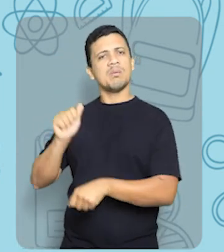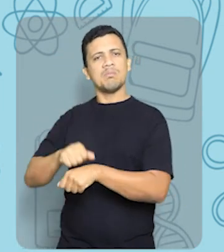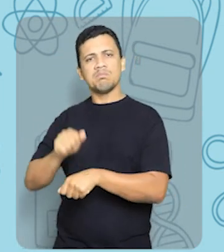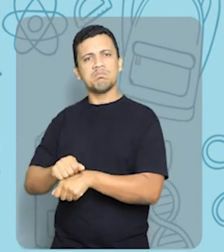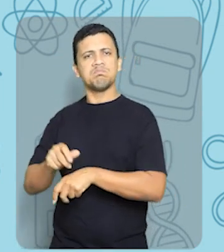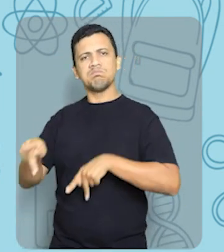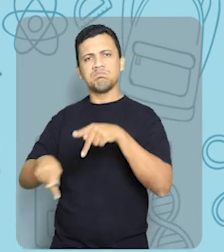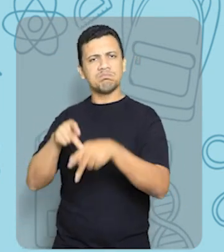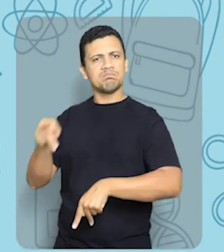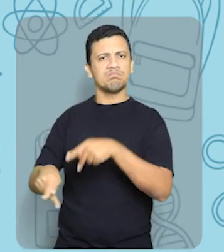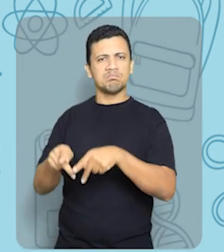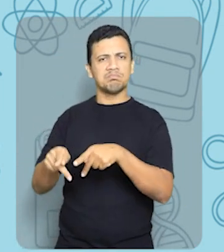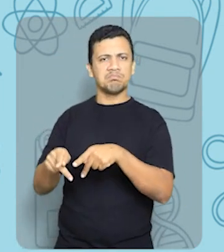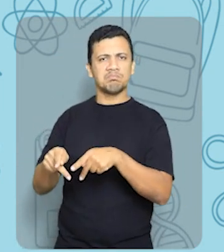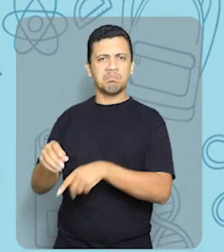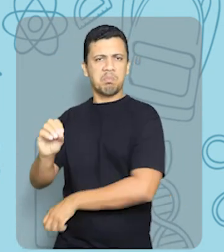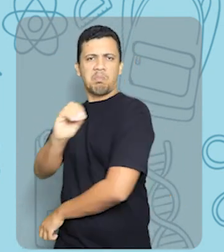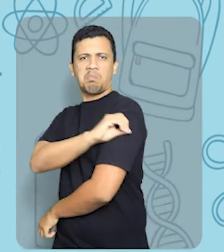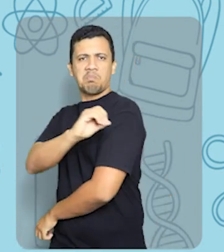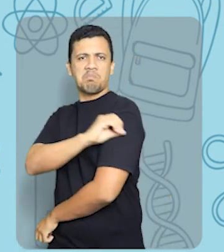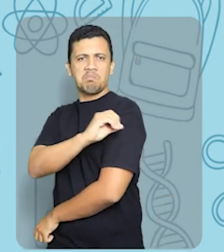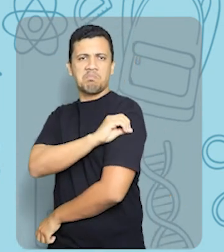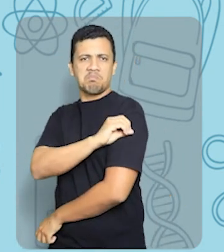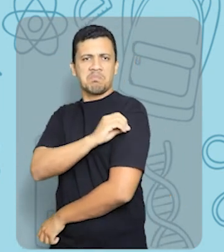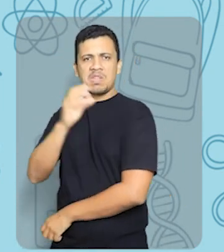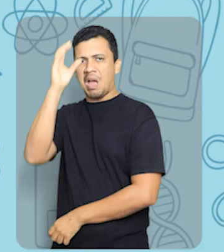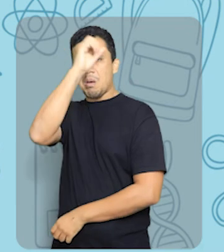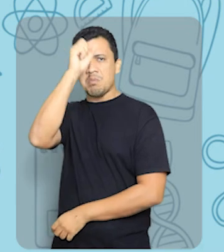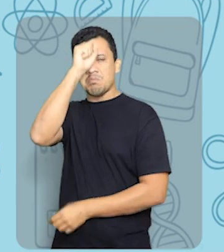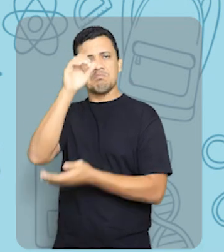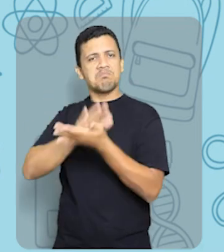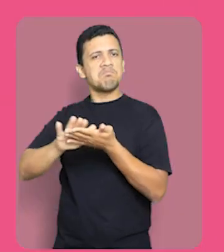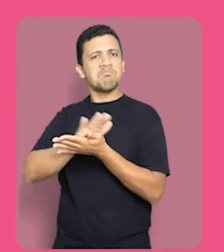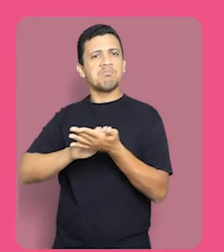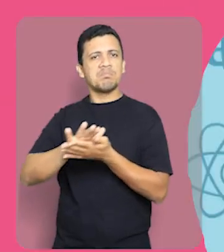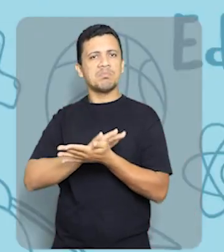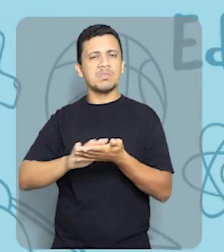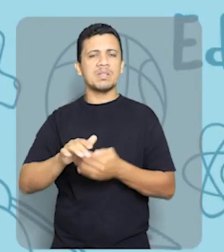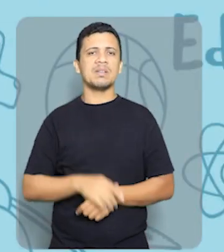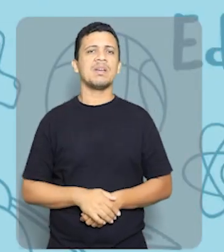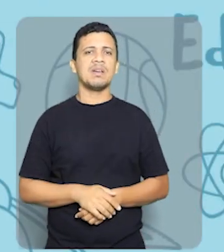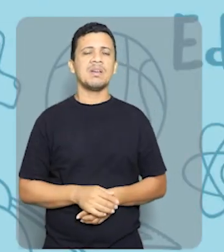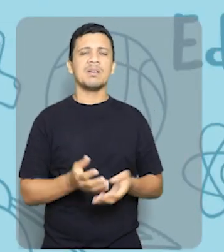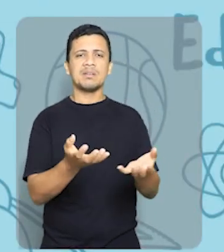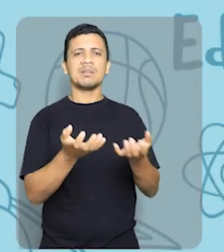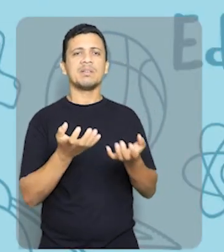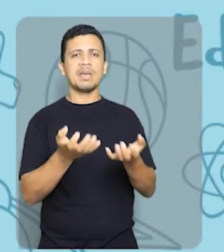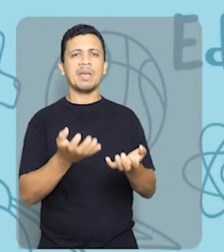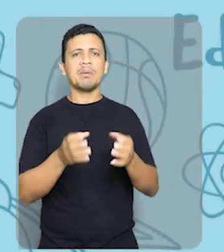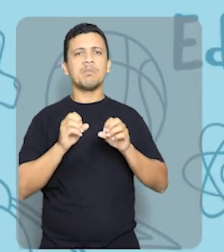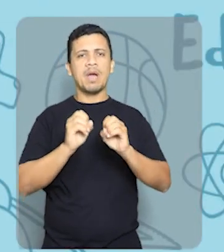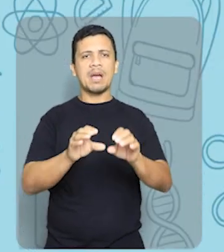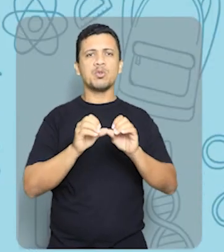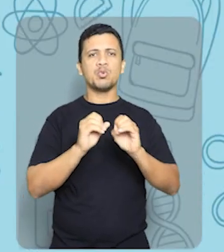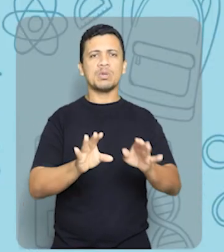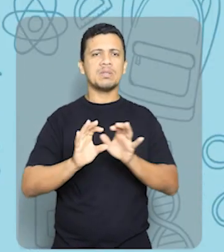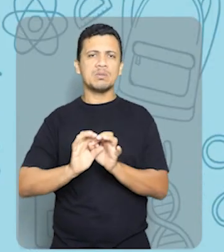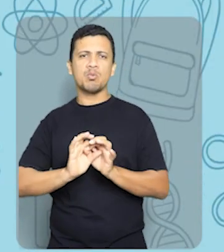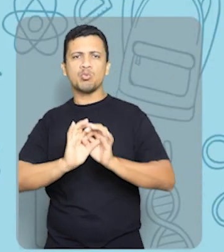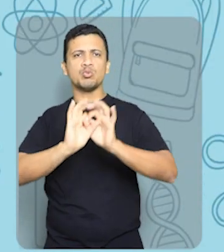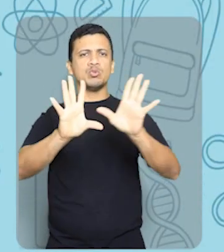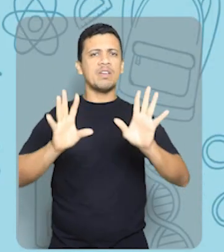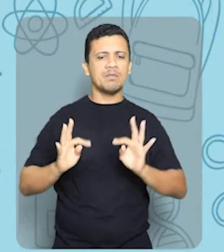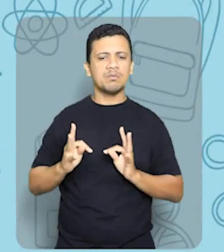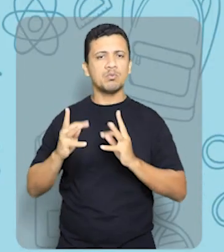de analfabetismo e ignorância." Marcando posição a favor de uma educação livre de privilégios, um